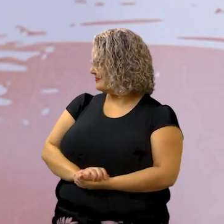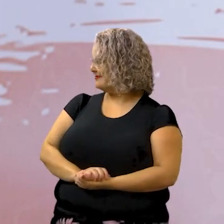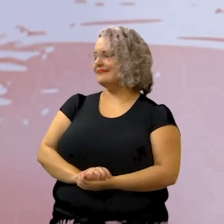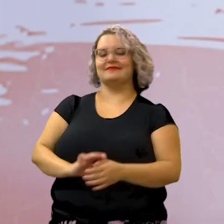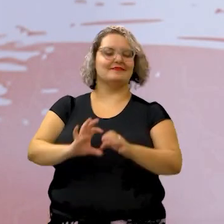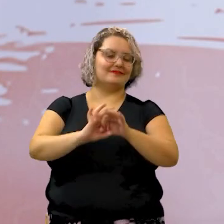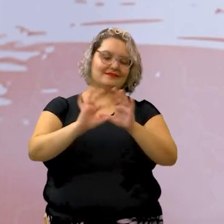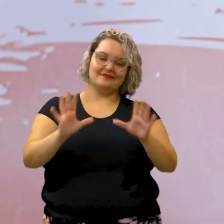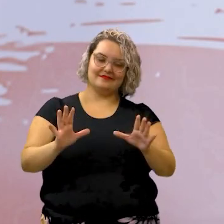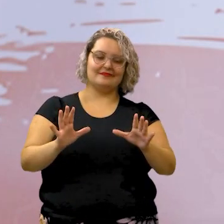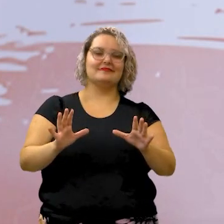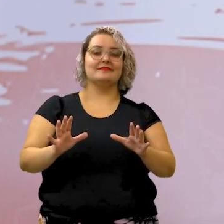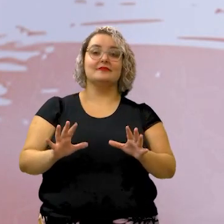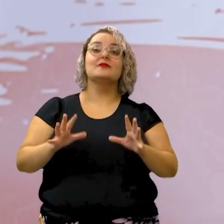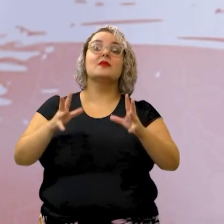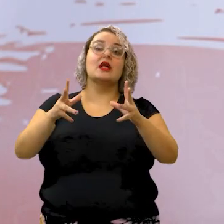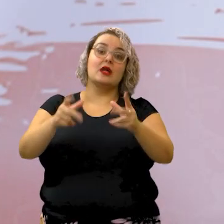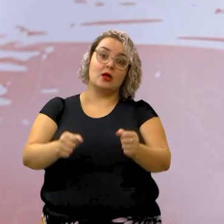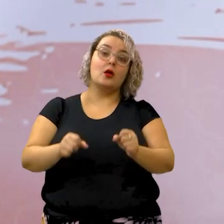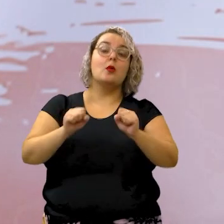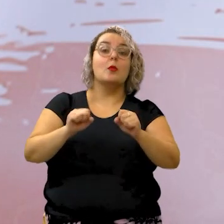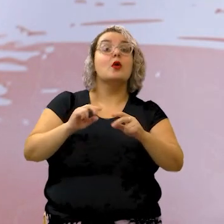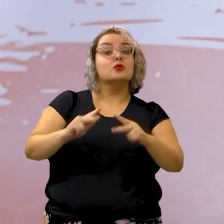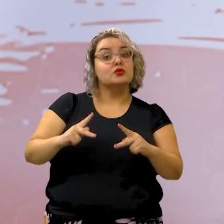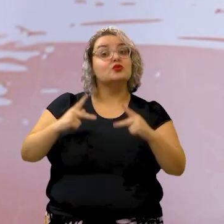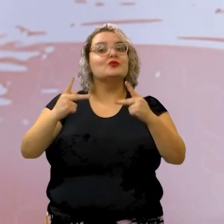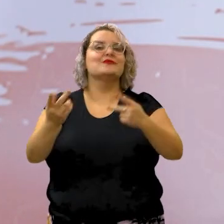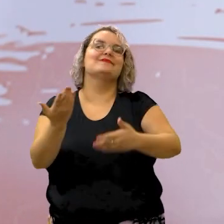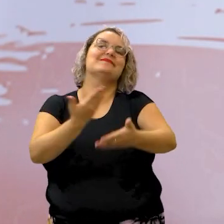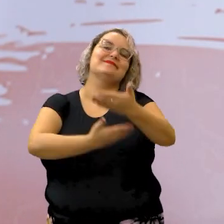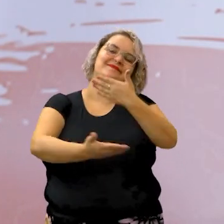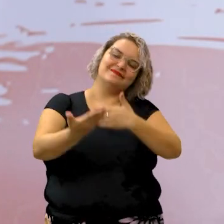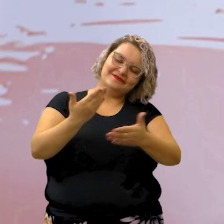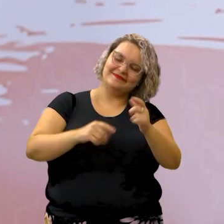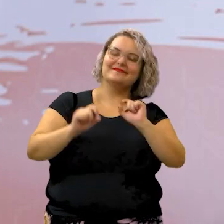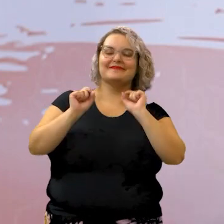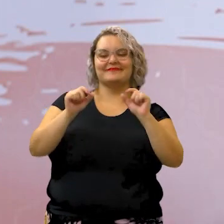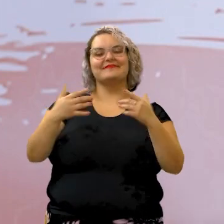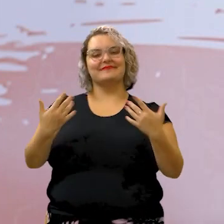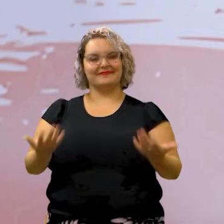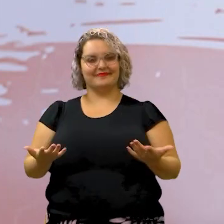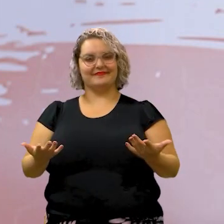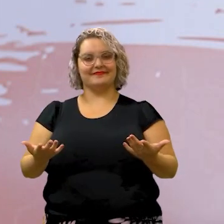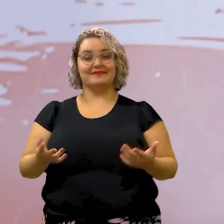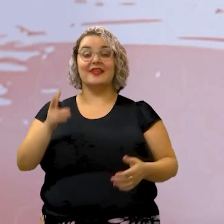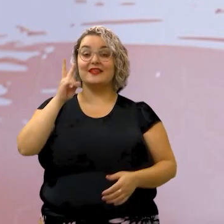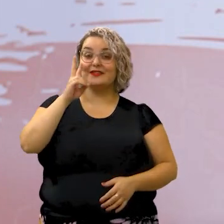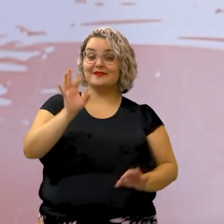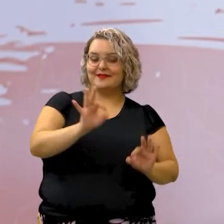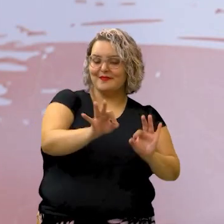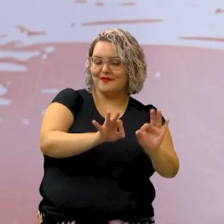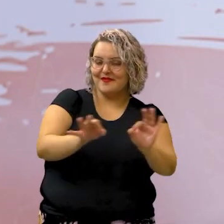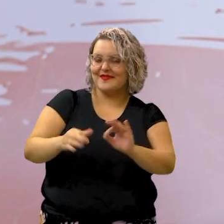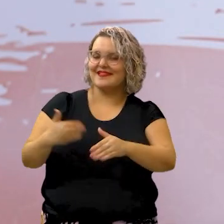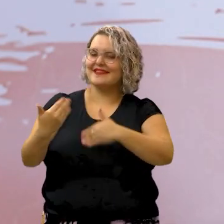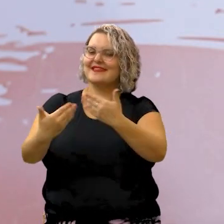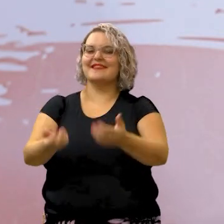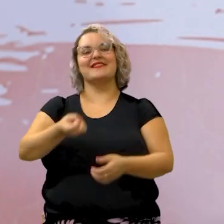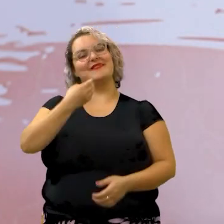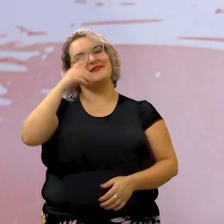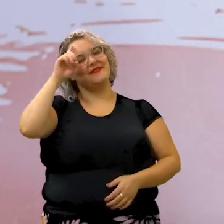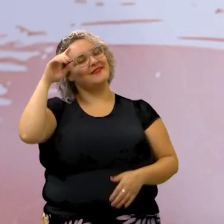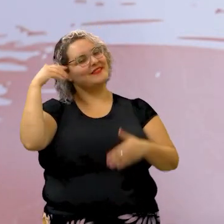Câmara Campinas, que esse programa está lá disponível na íntegra. E você pode pegar o link e compartilhar com quem quiser. A gente se vê ao